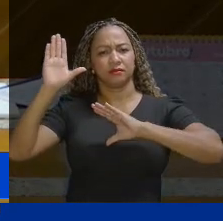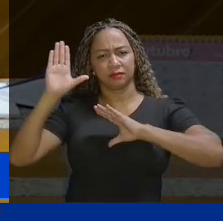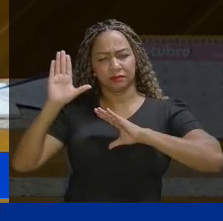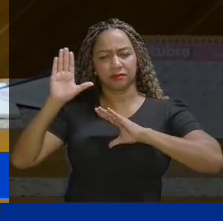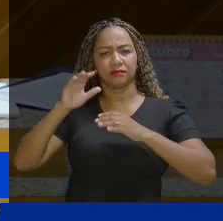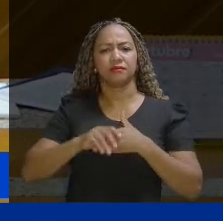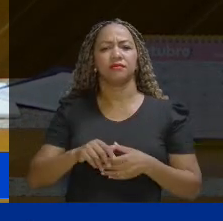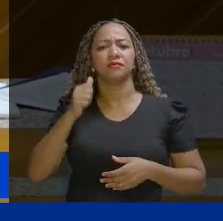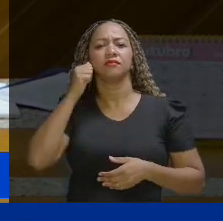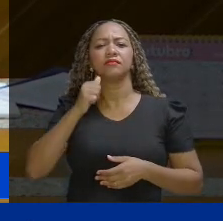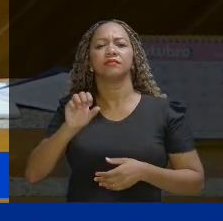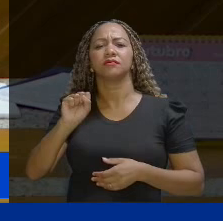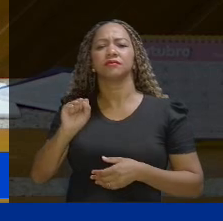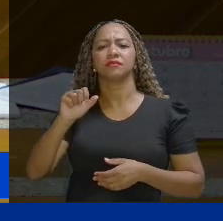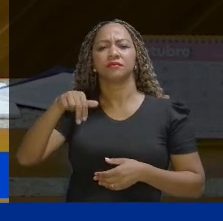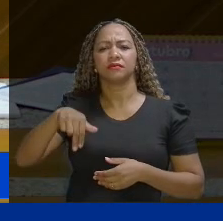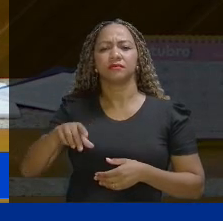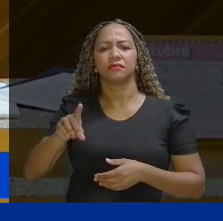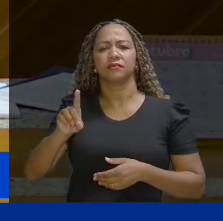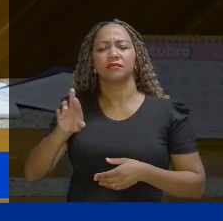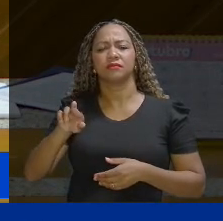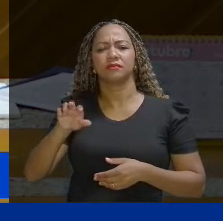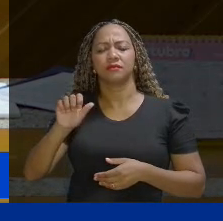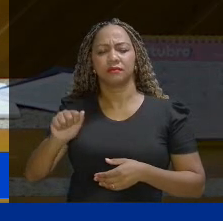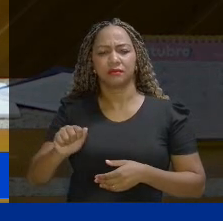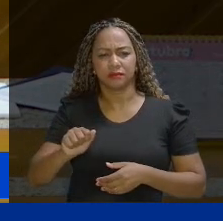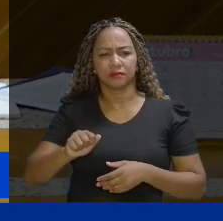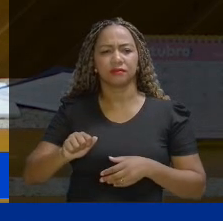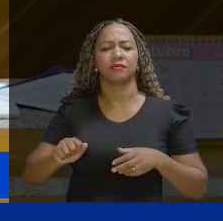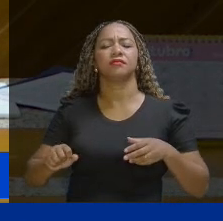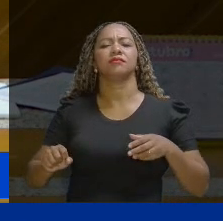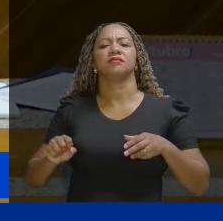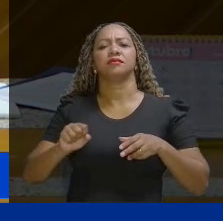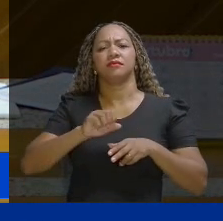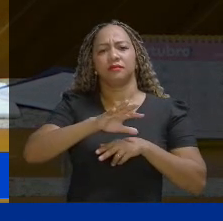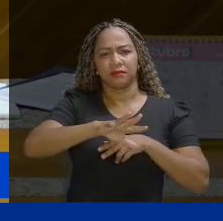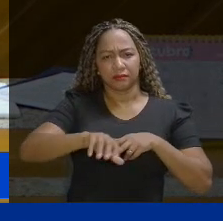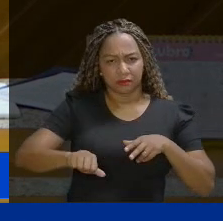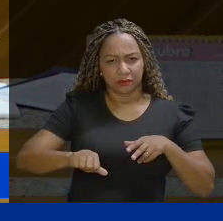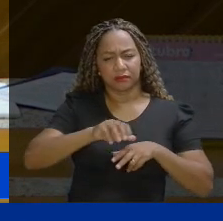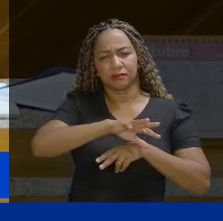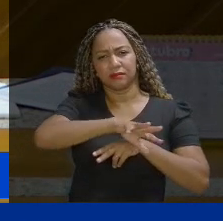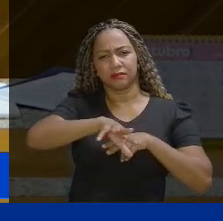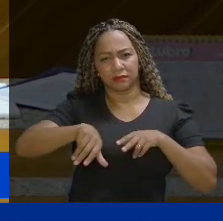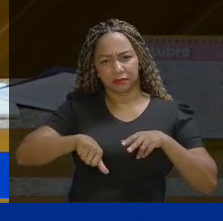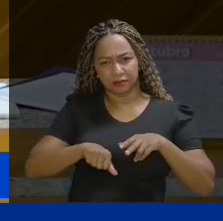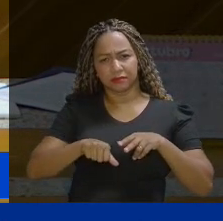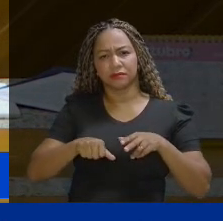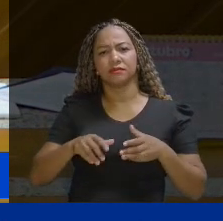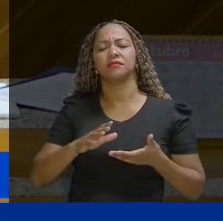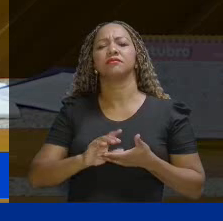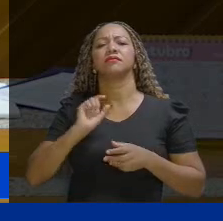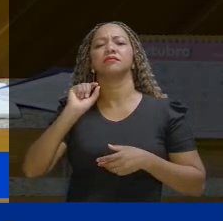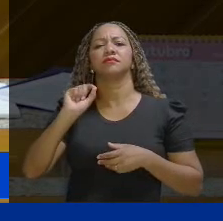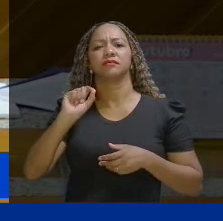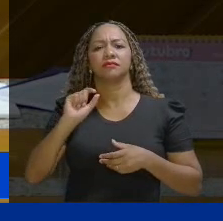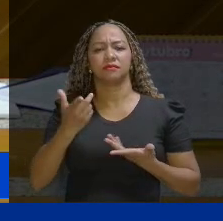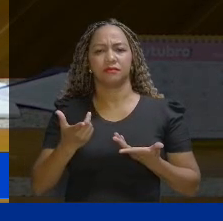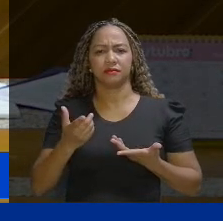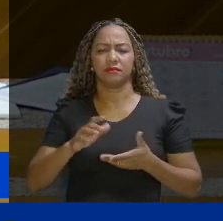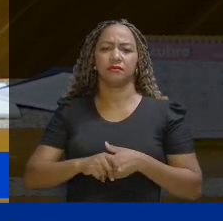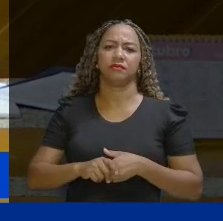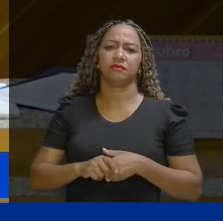de Sandra contribuiu para a configuração da fraude e que é necessário esclarecer em que ponto se encontra o padrão